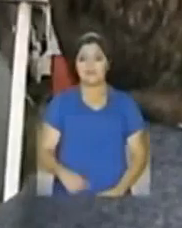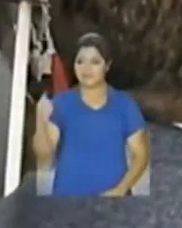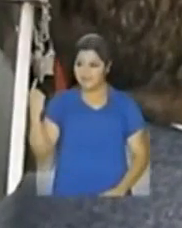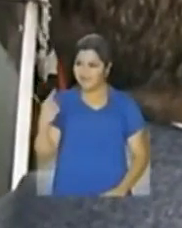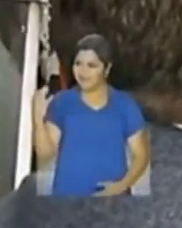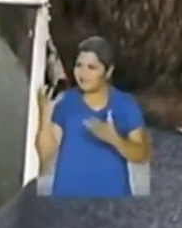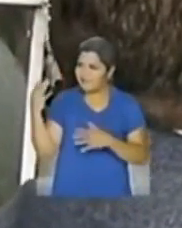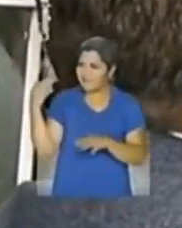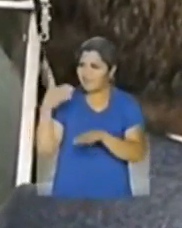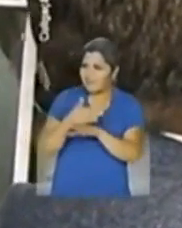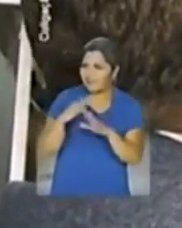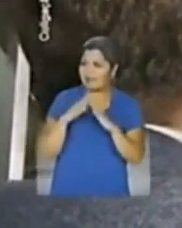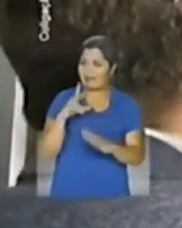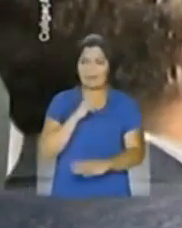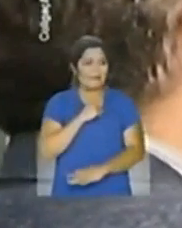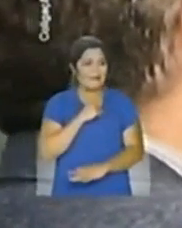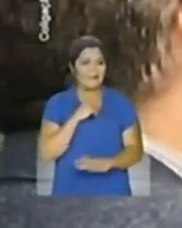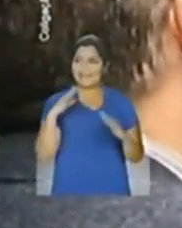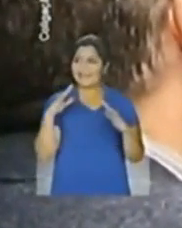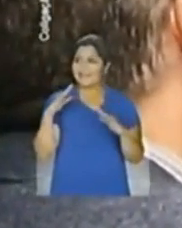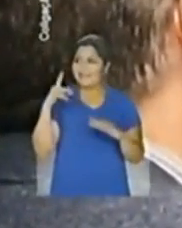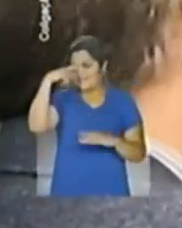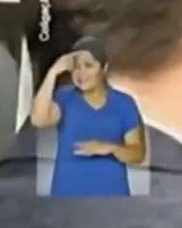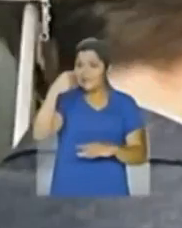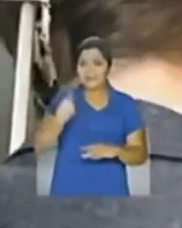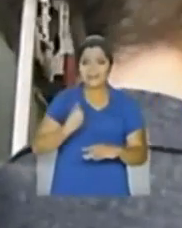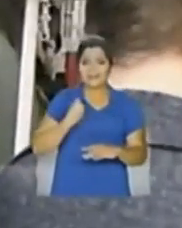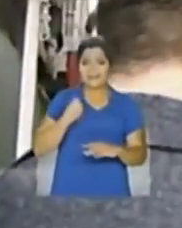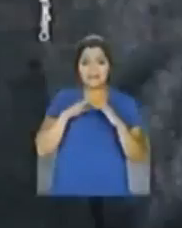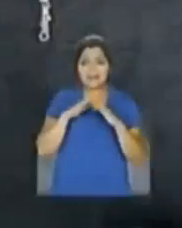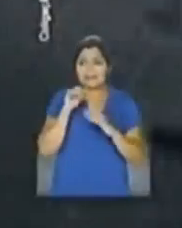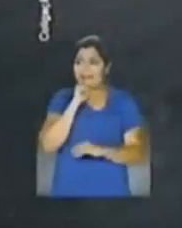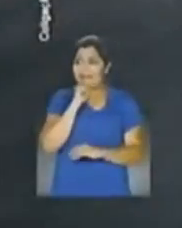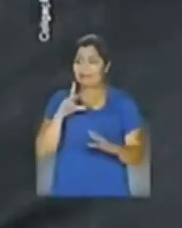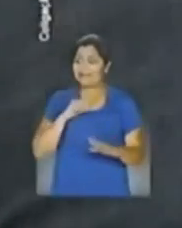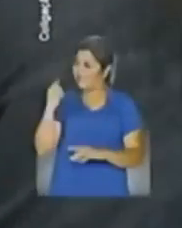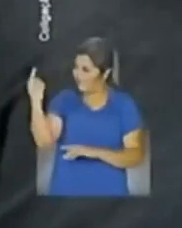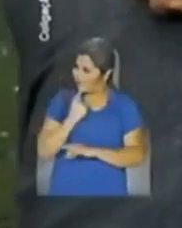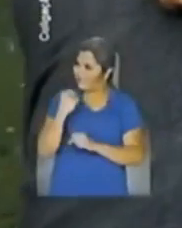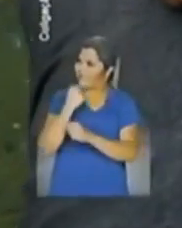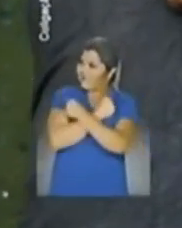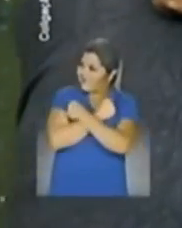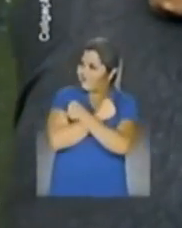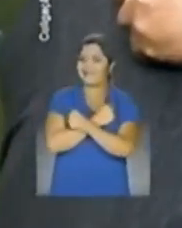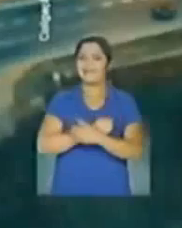Você quer entrar, tomar um café? Nossa, se aproximando da minha casa vem. Vem aqui me dar um abraço.